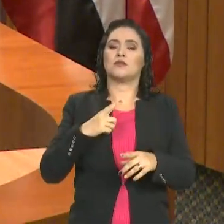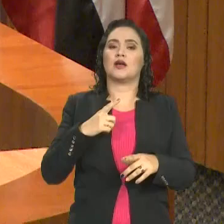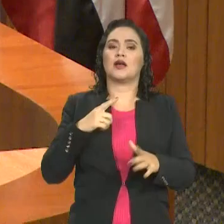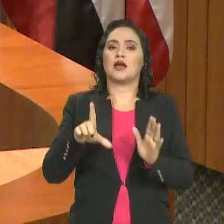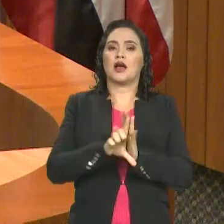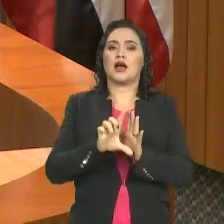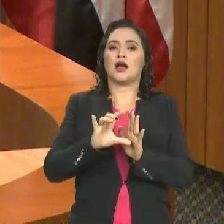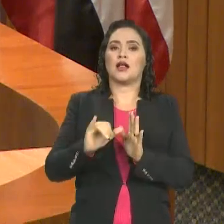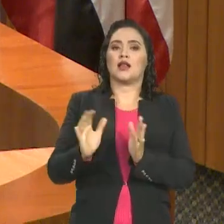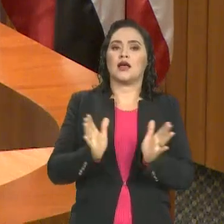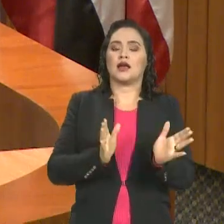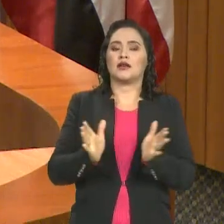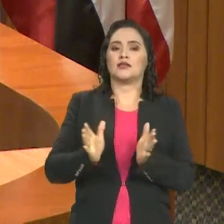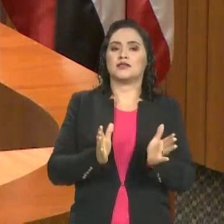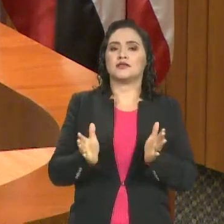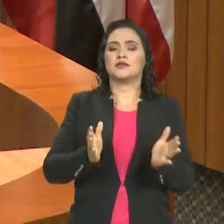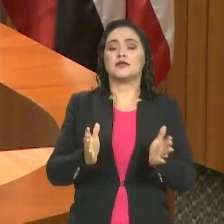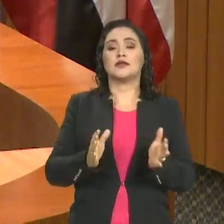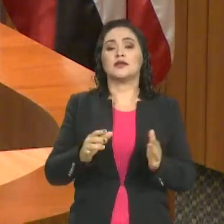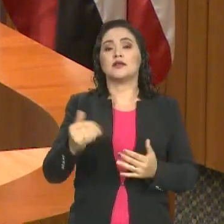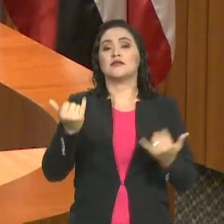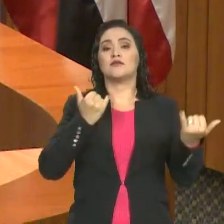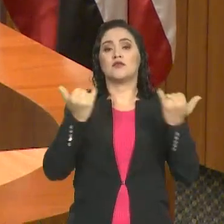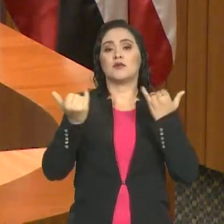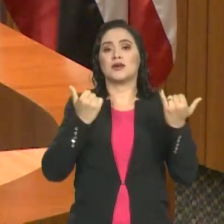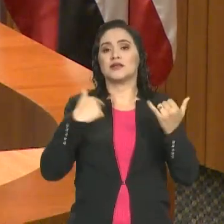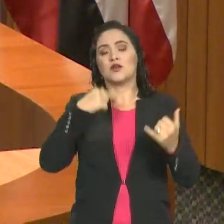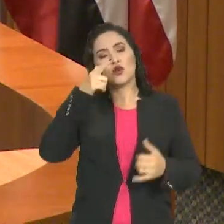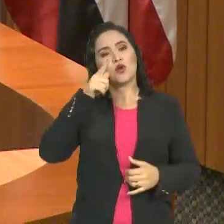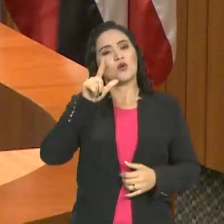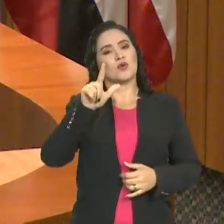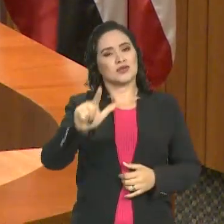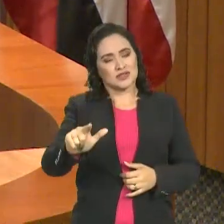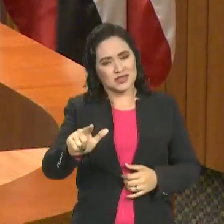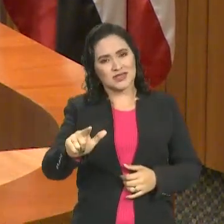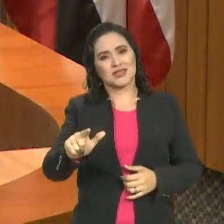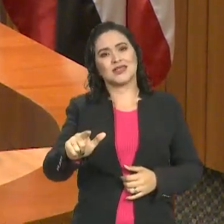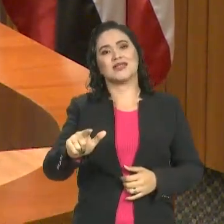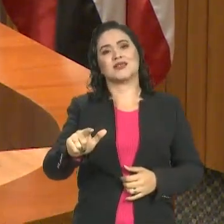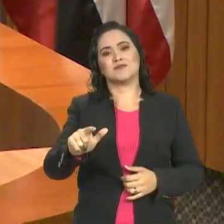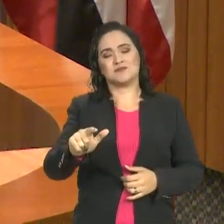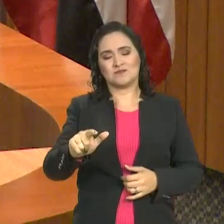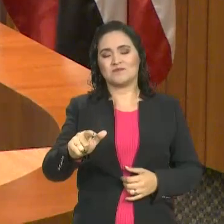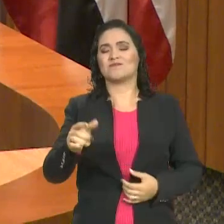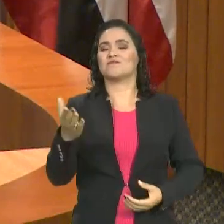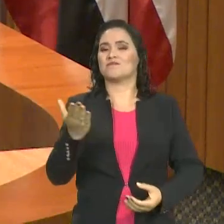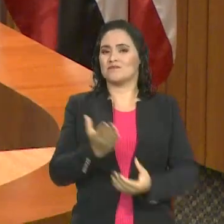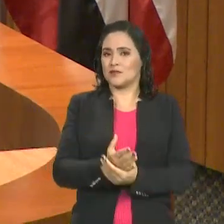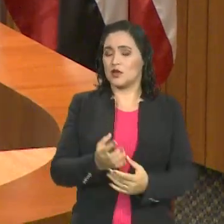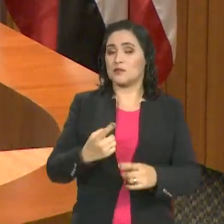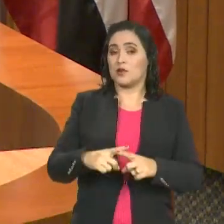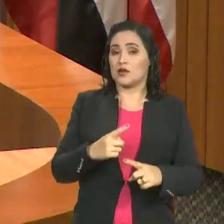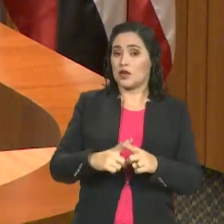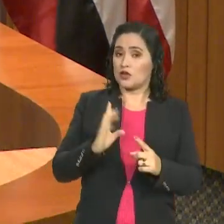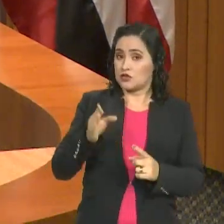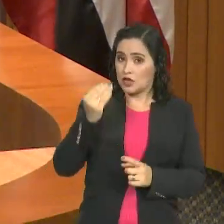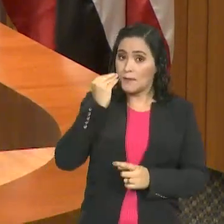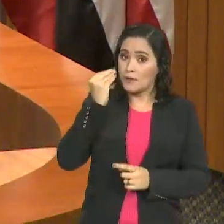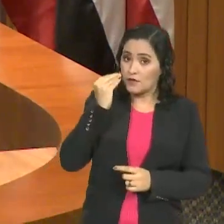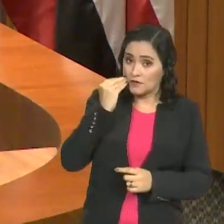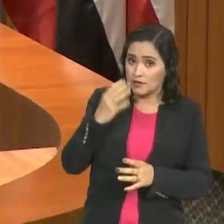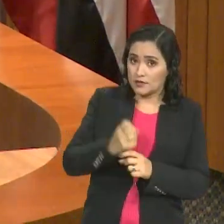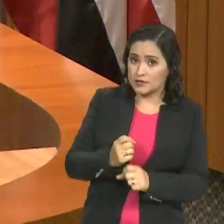vou conseguir um mandado de segurança, porque eu já vi no orçamento que você paga uma empresa e ninguém sabe para onde vai o